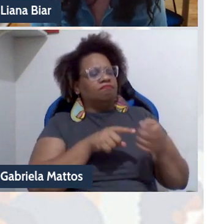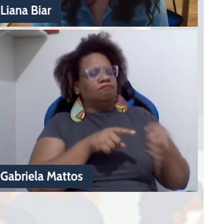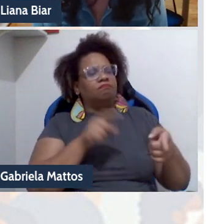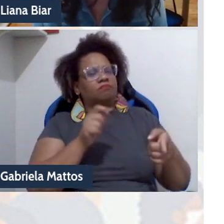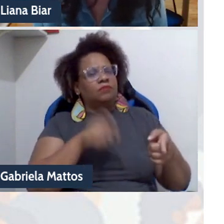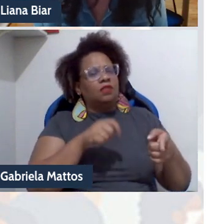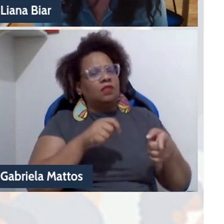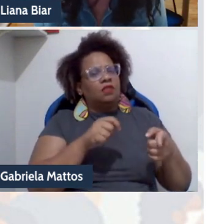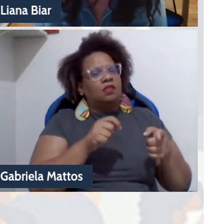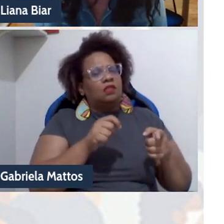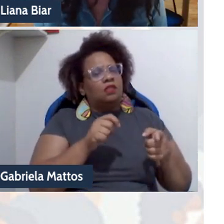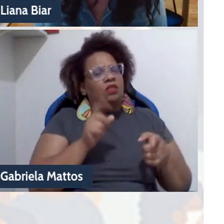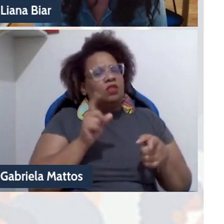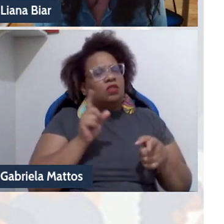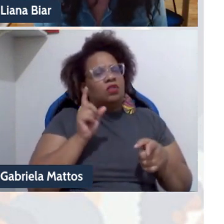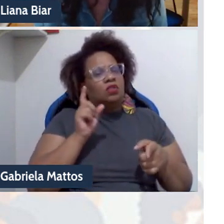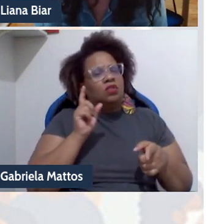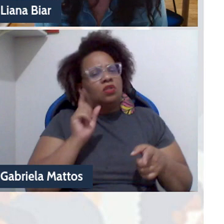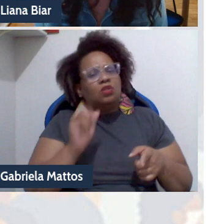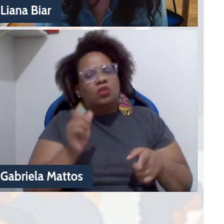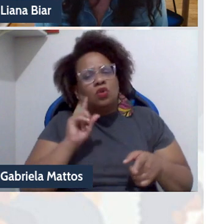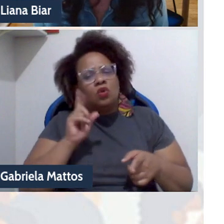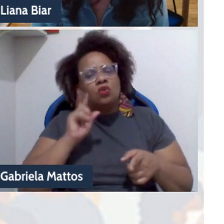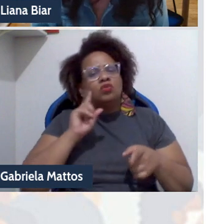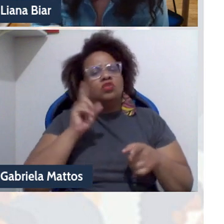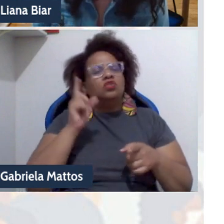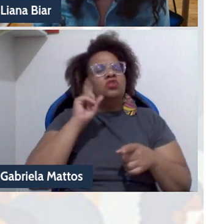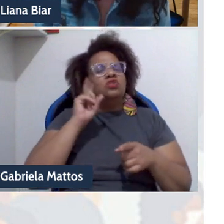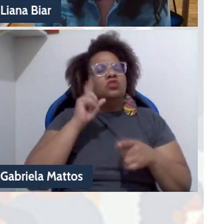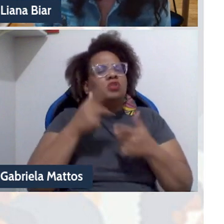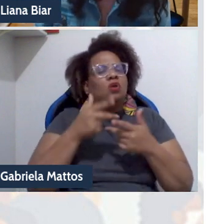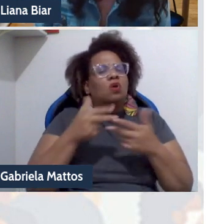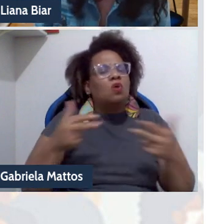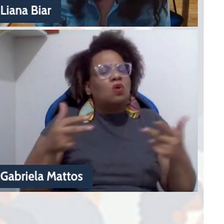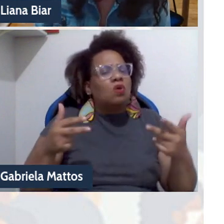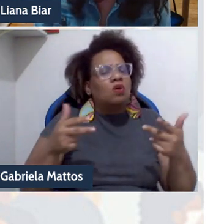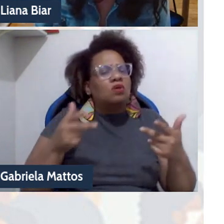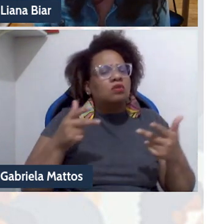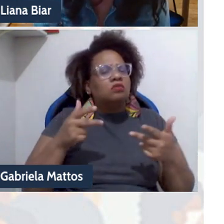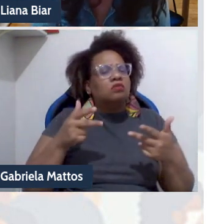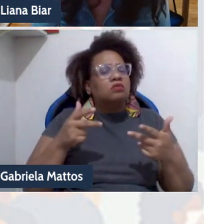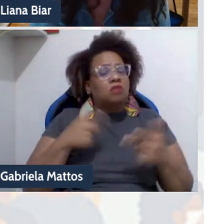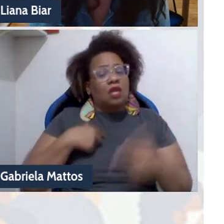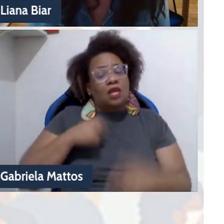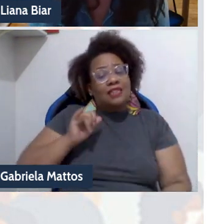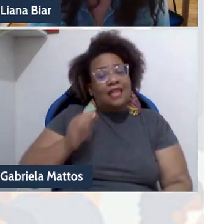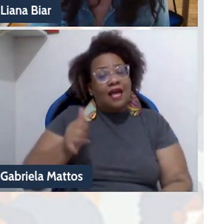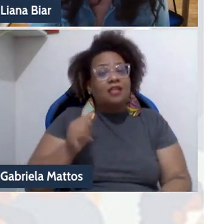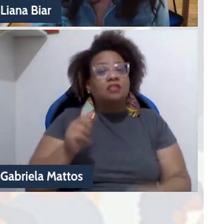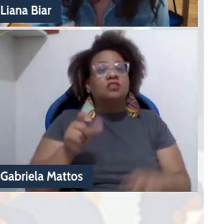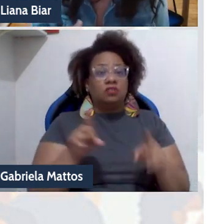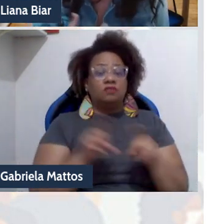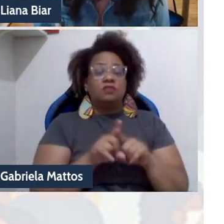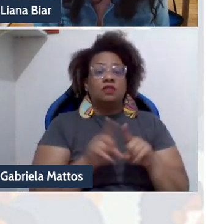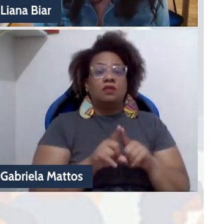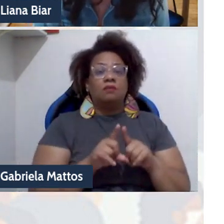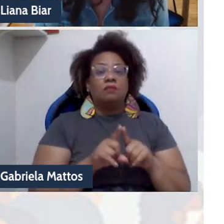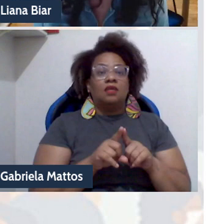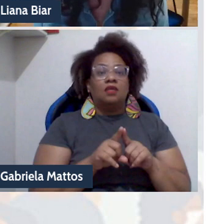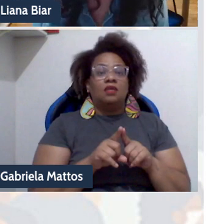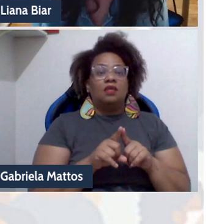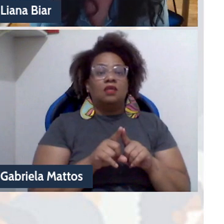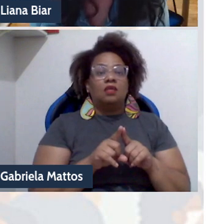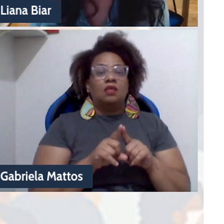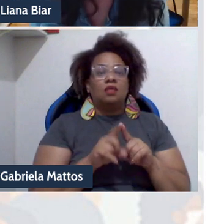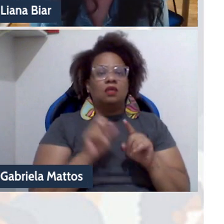nadas cotidianos, como pedra sociológica fundamental. As narrativas, elas são geradas nas cenas em que